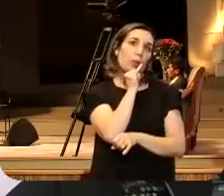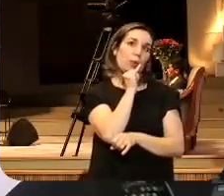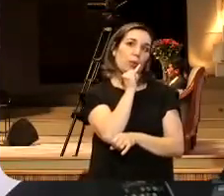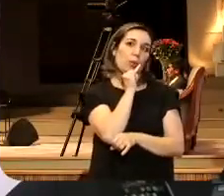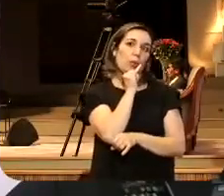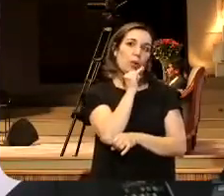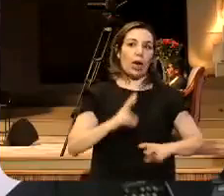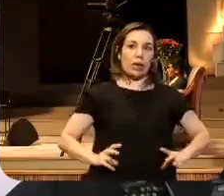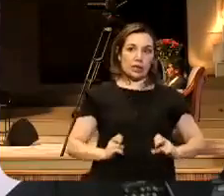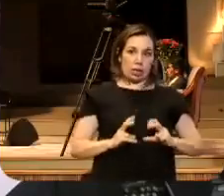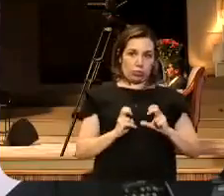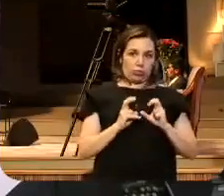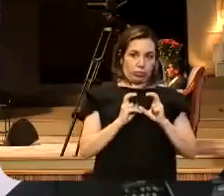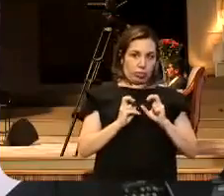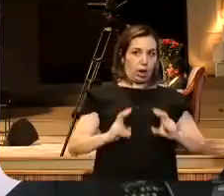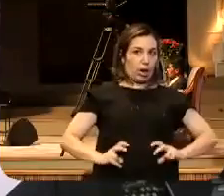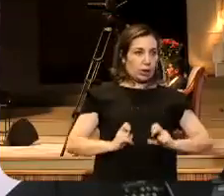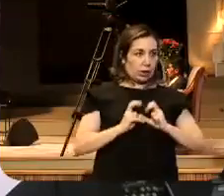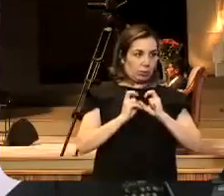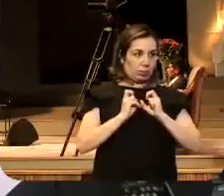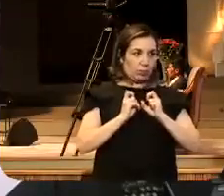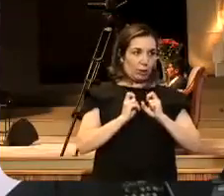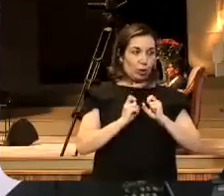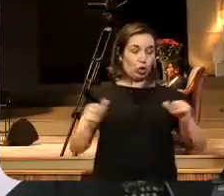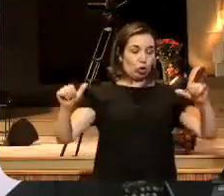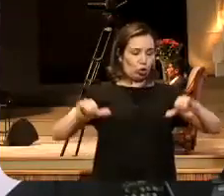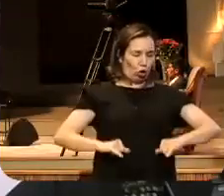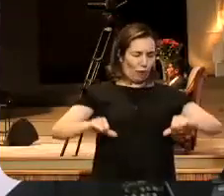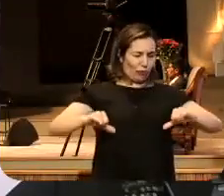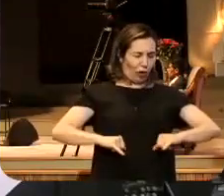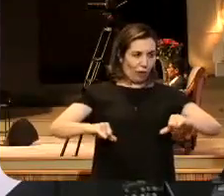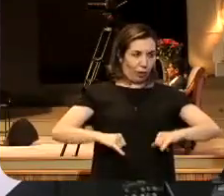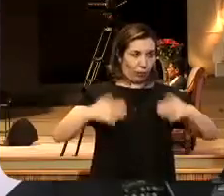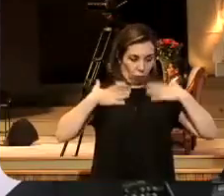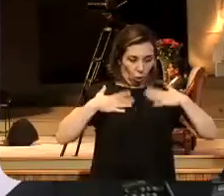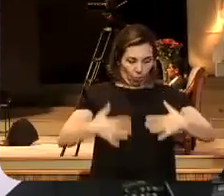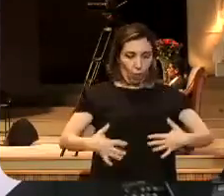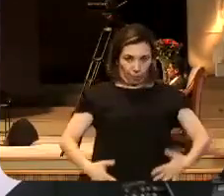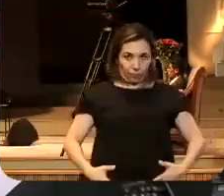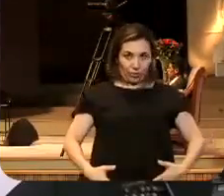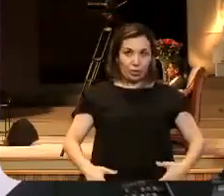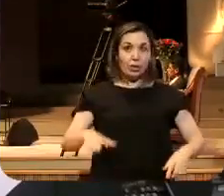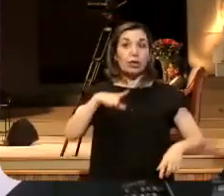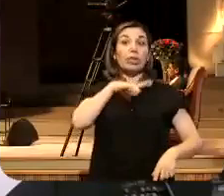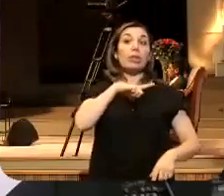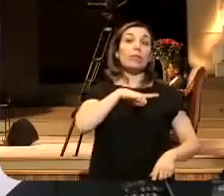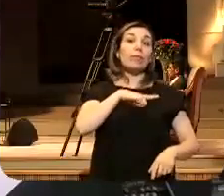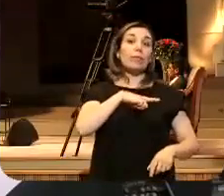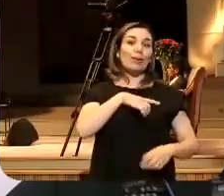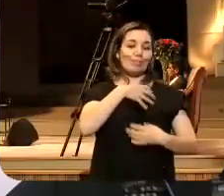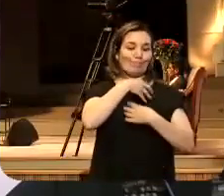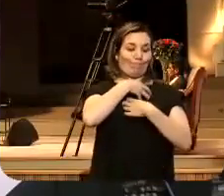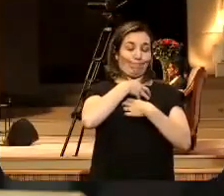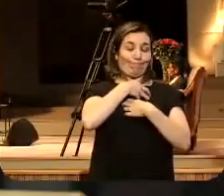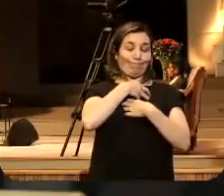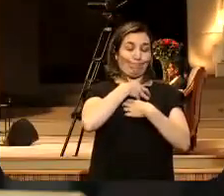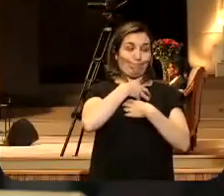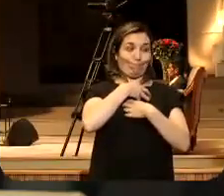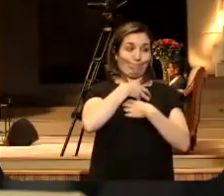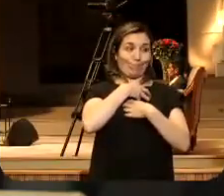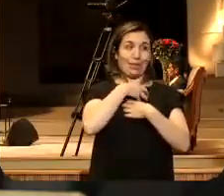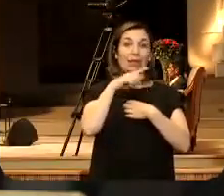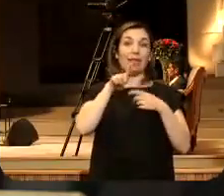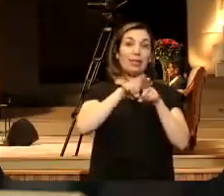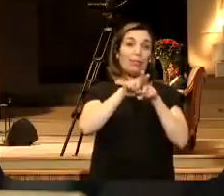oncológica, ele vive. Um sofrimento físico, emocional, psíquico, social